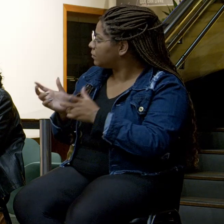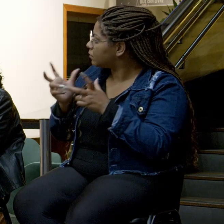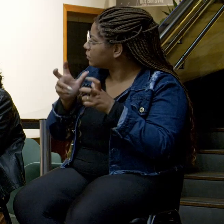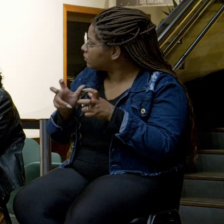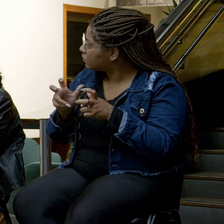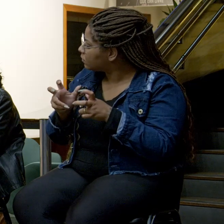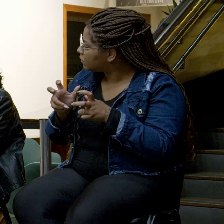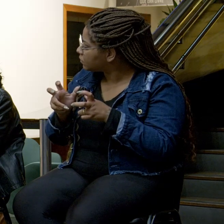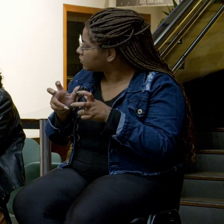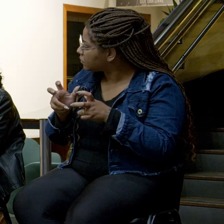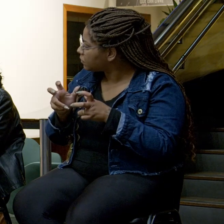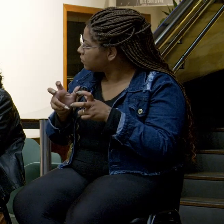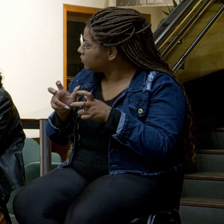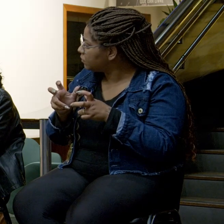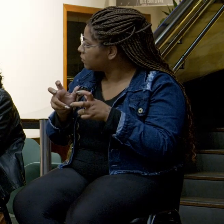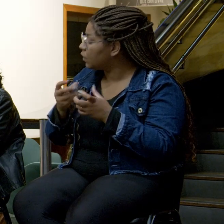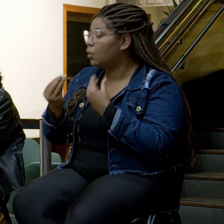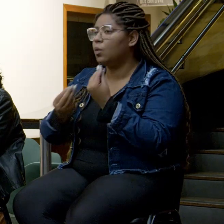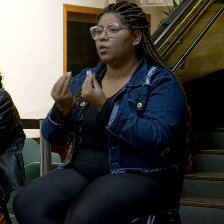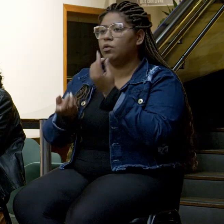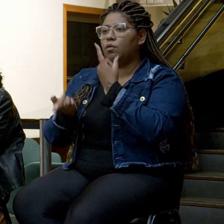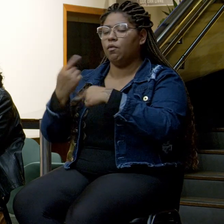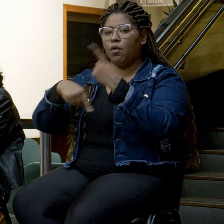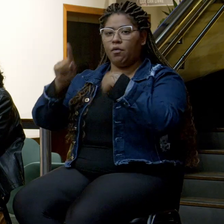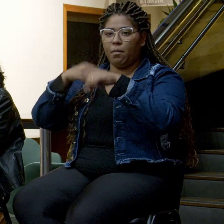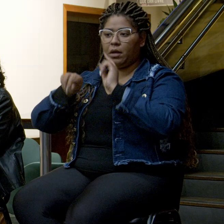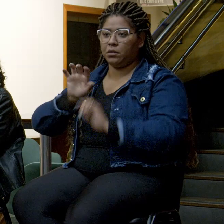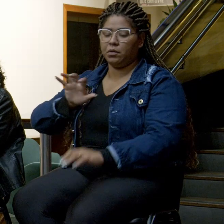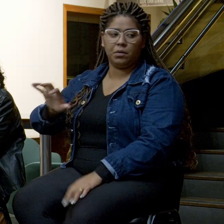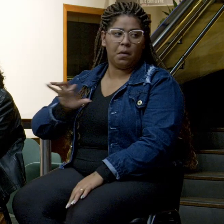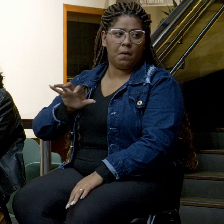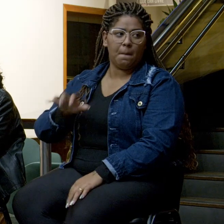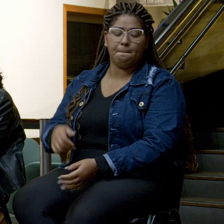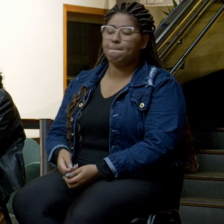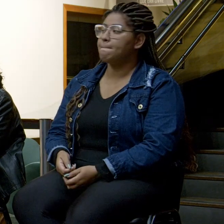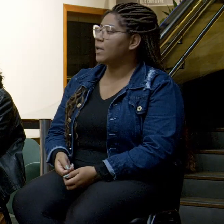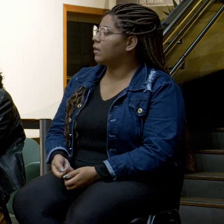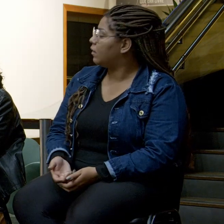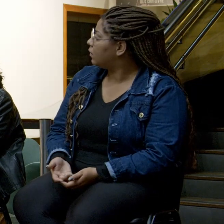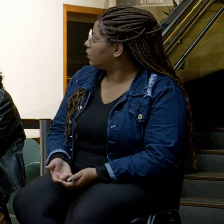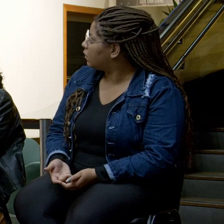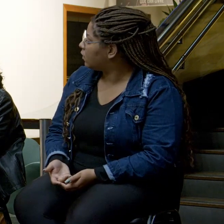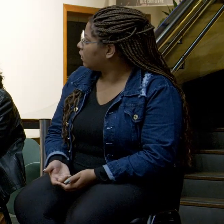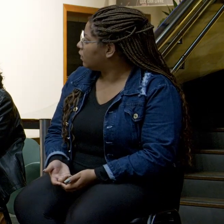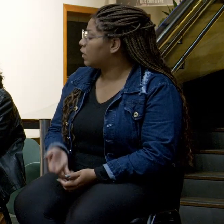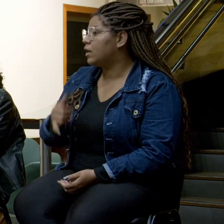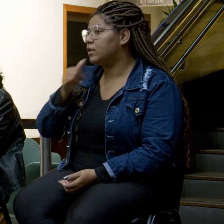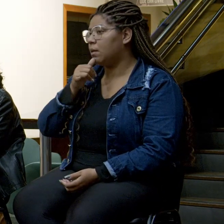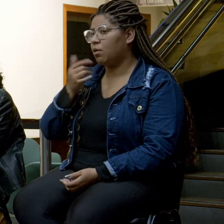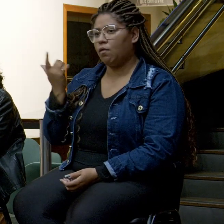reposicionada, a ideia de subdesenvolvimento, né? Assim, que não vai rolar, a gente não vai superar, não é